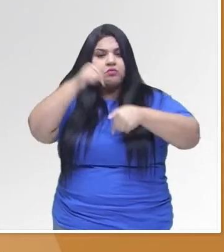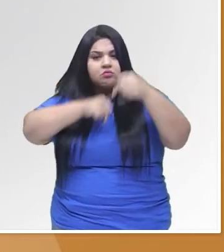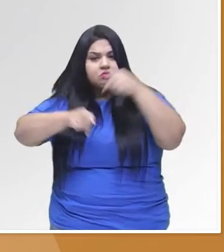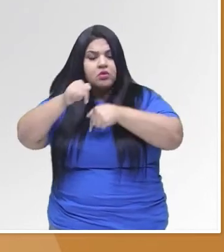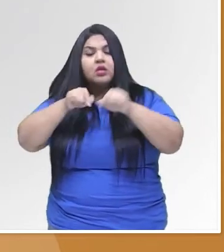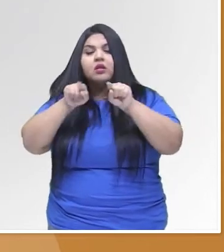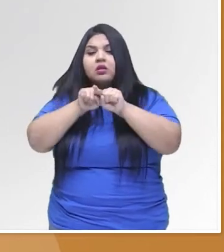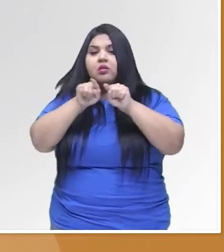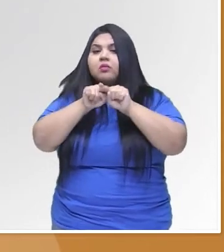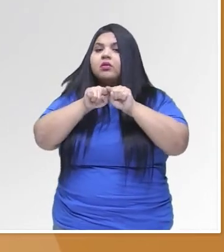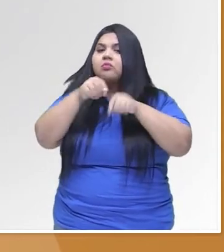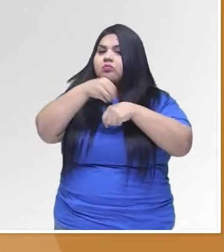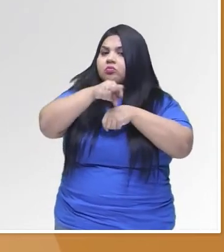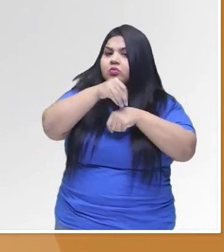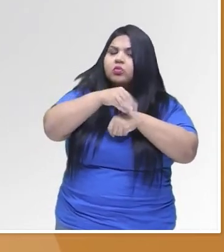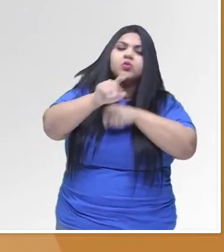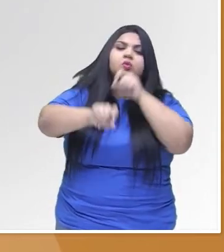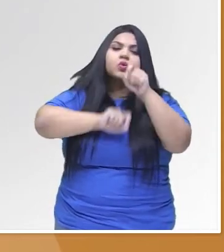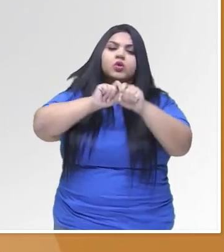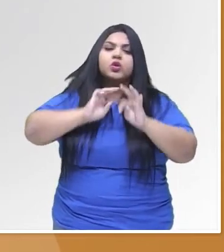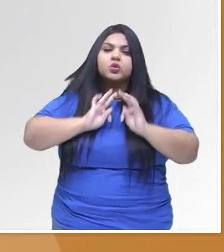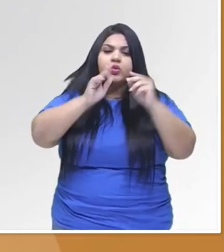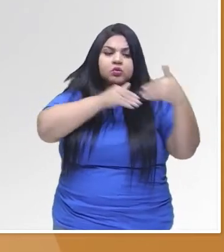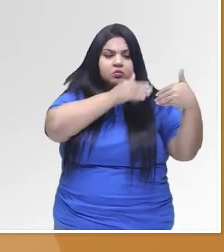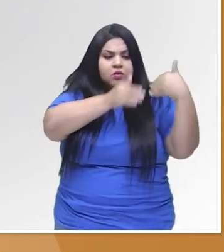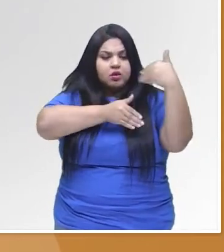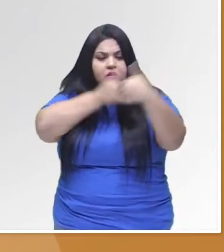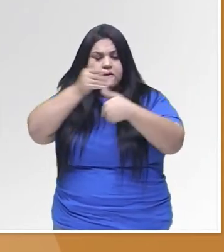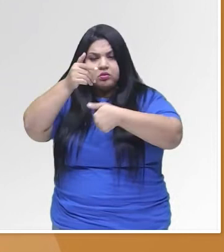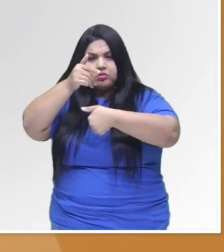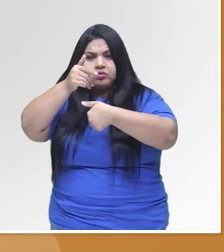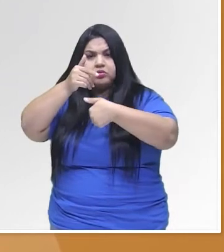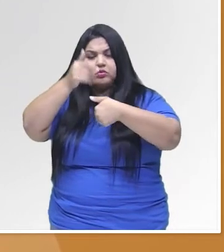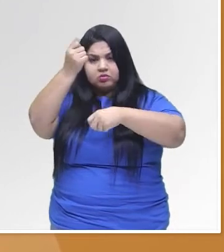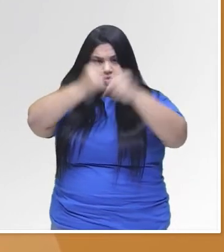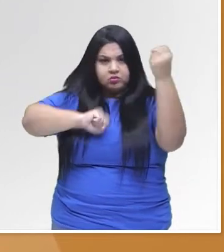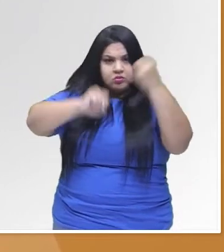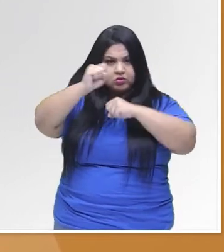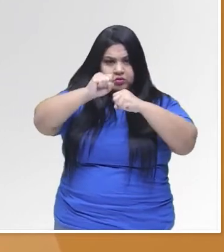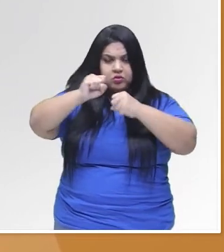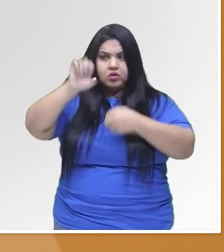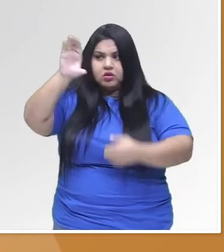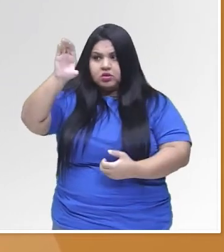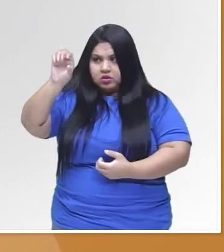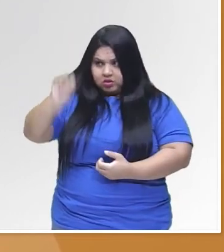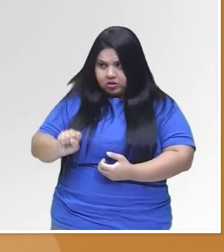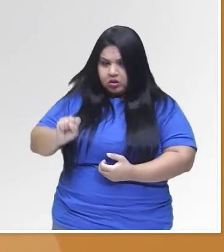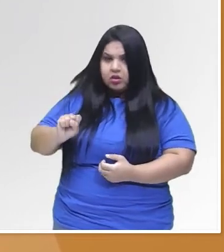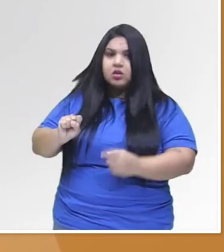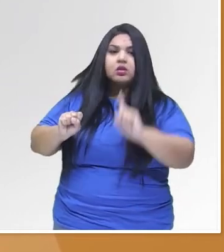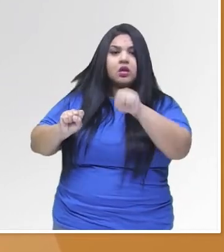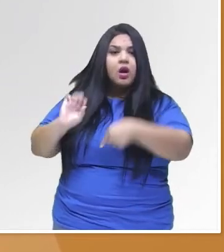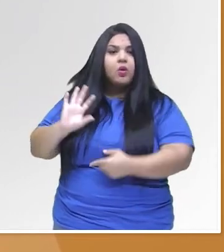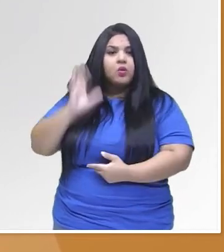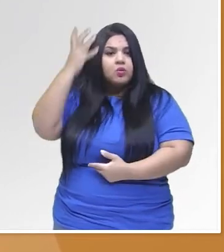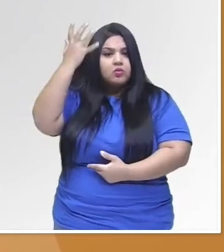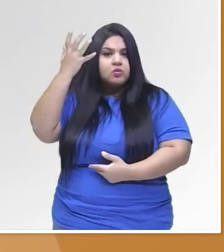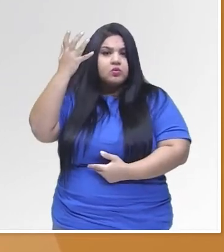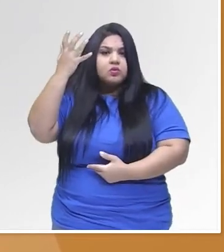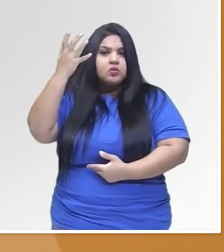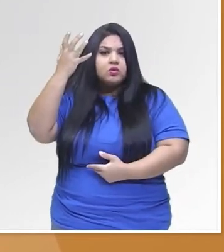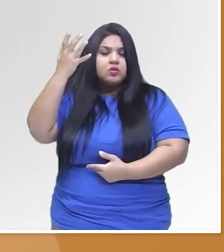aí todo esse processo de industrialização do Centro-Sul, ele se deu